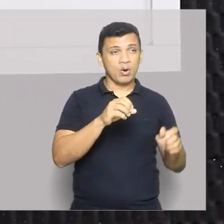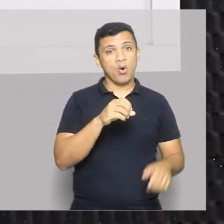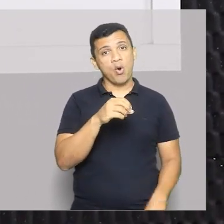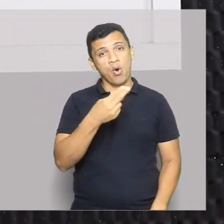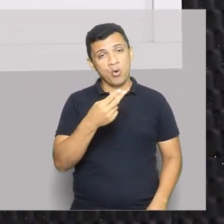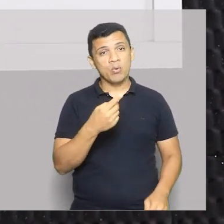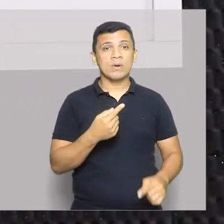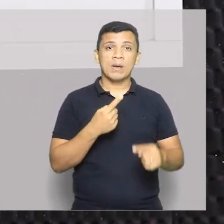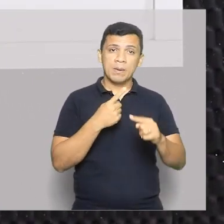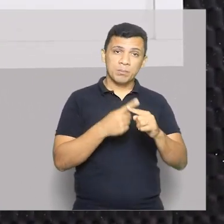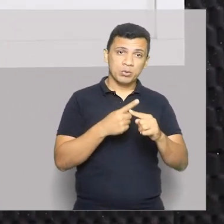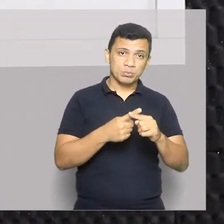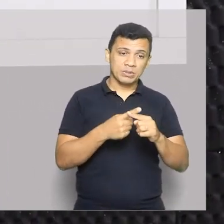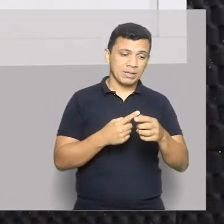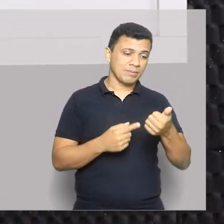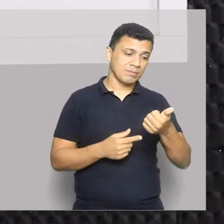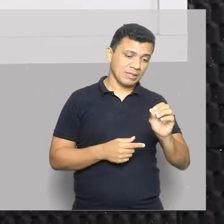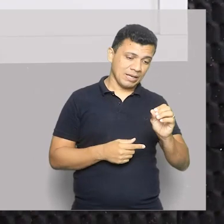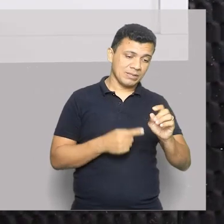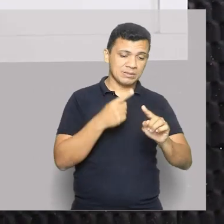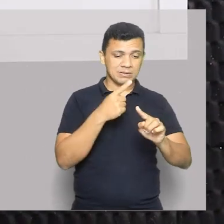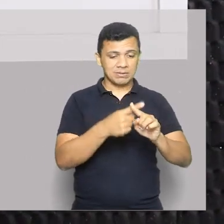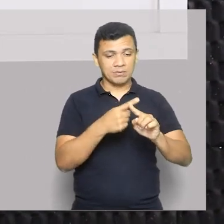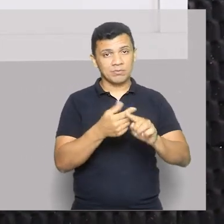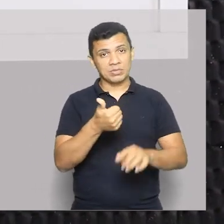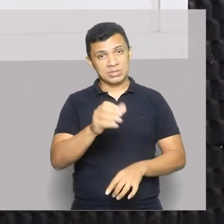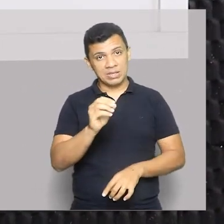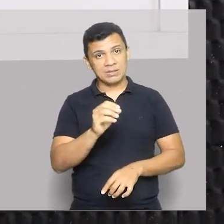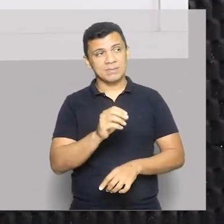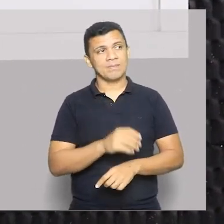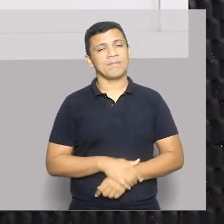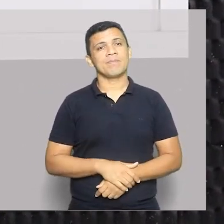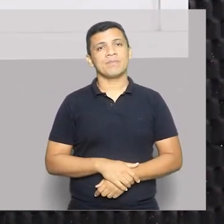a base pela altura, 10 vezes 10. Tá? Então